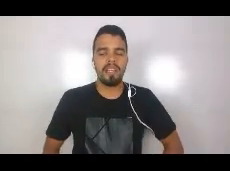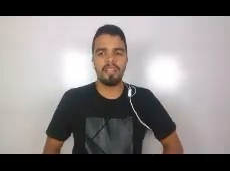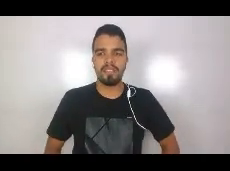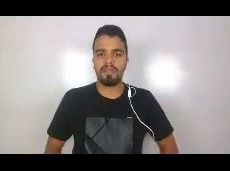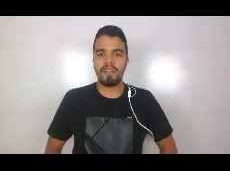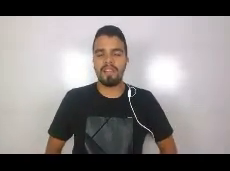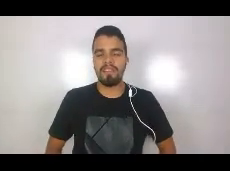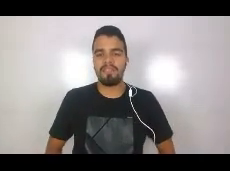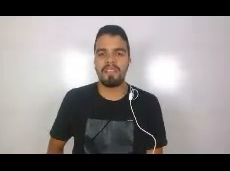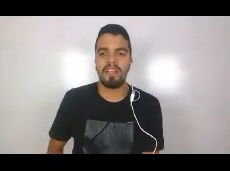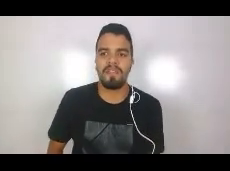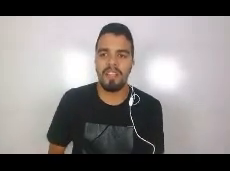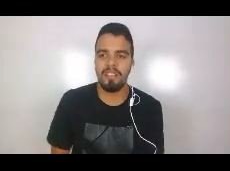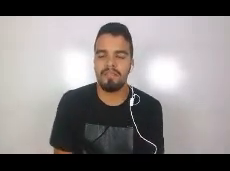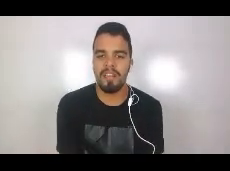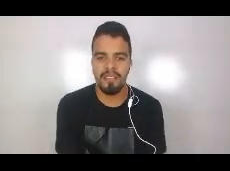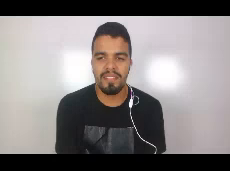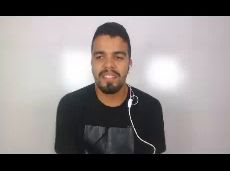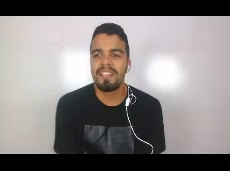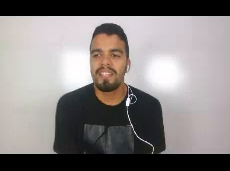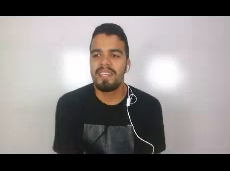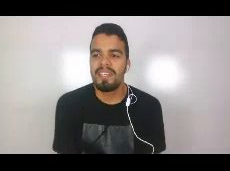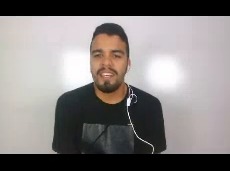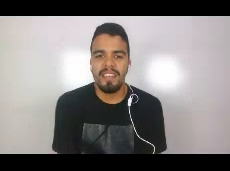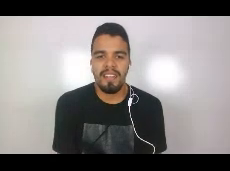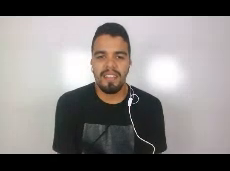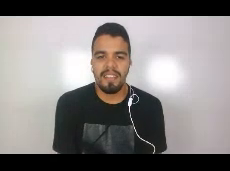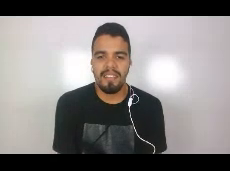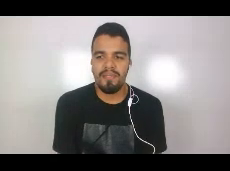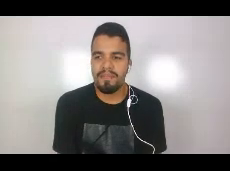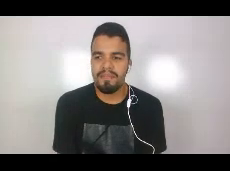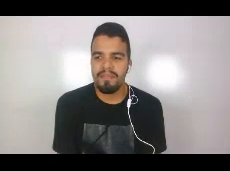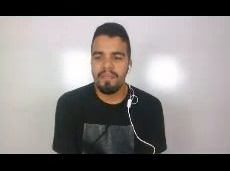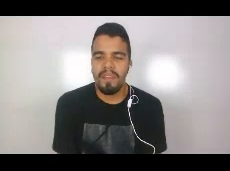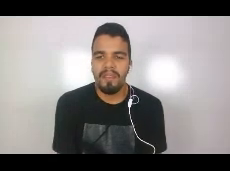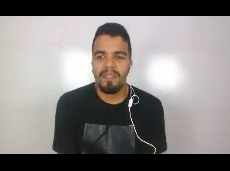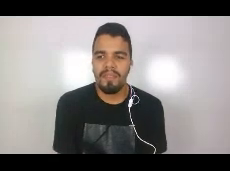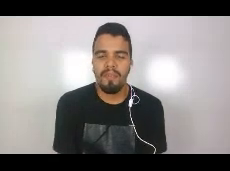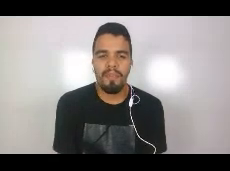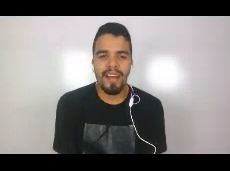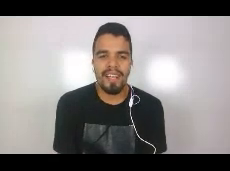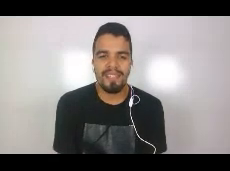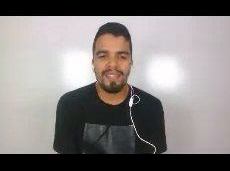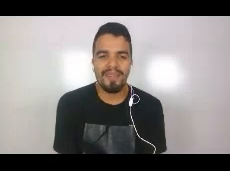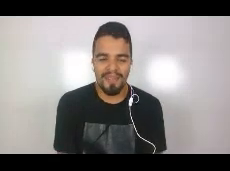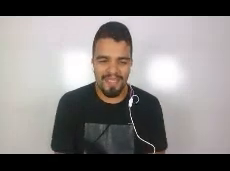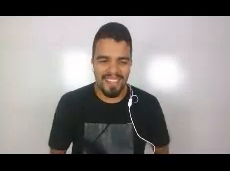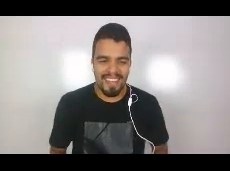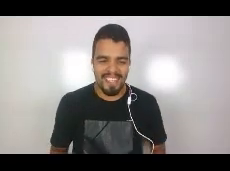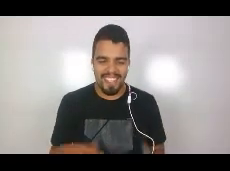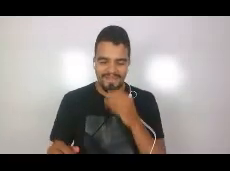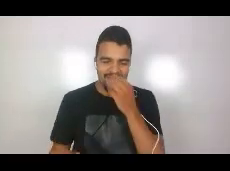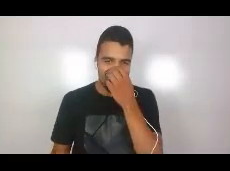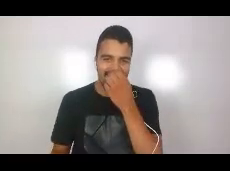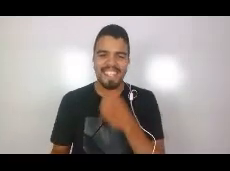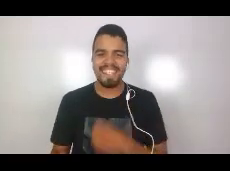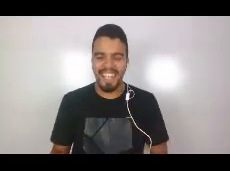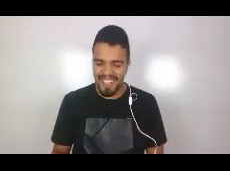mestrando, né, em letras pela Universidade Federal do Maranhão, com o prazo de conclusão